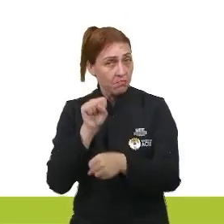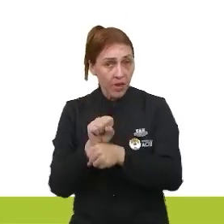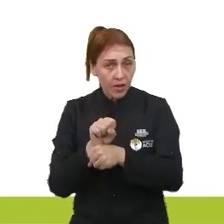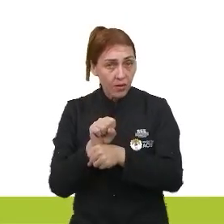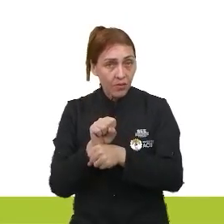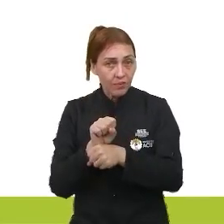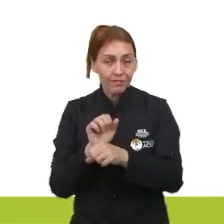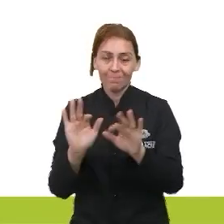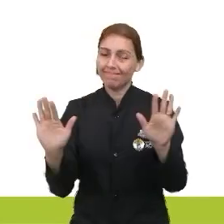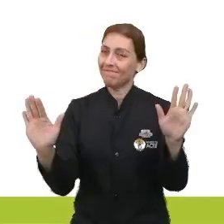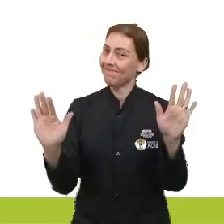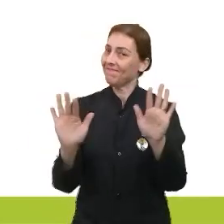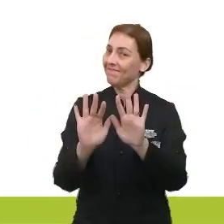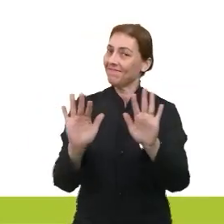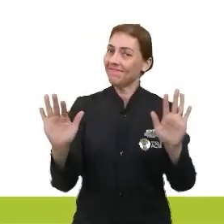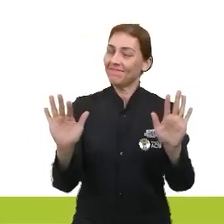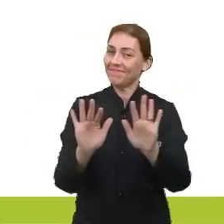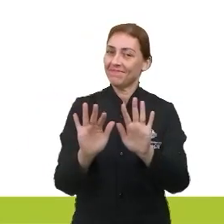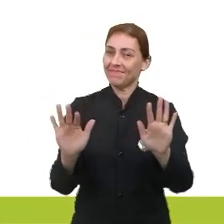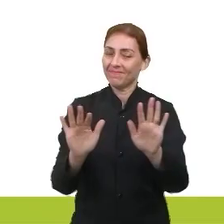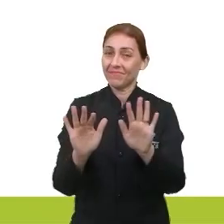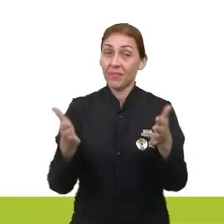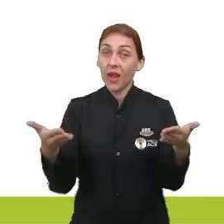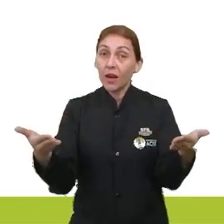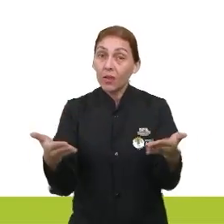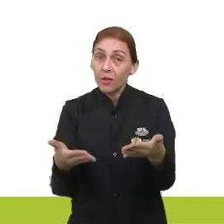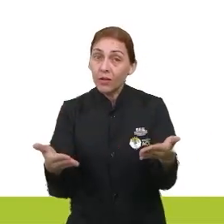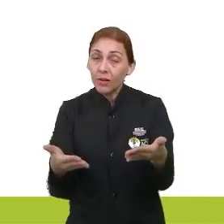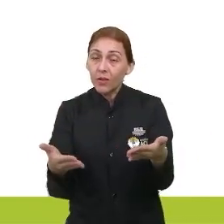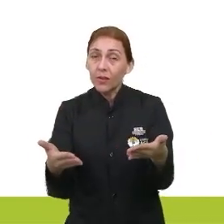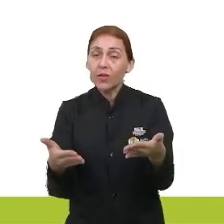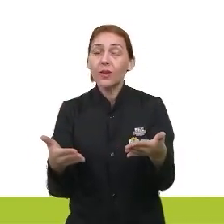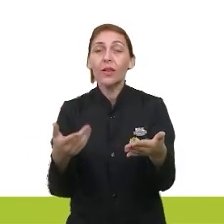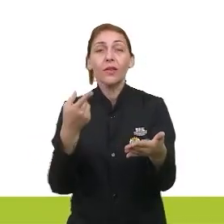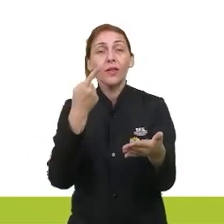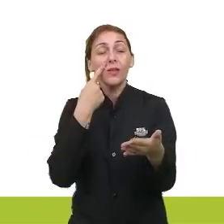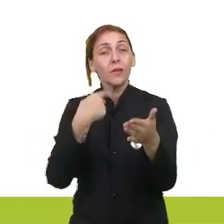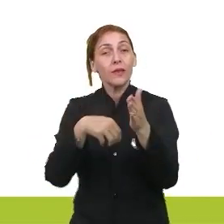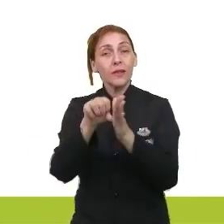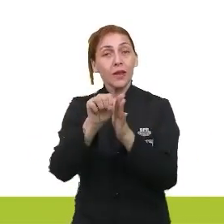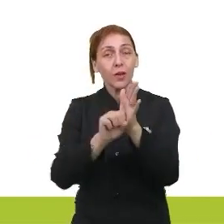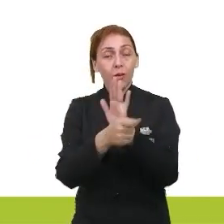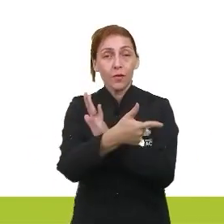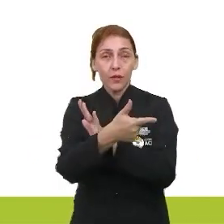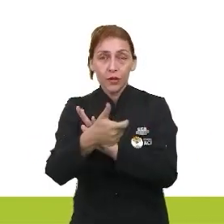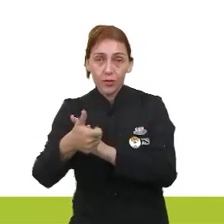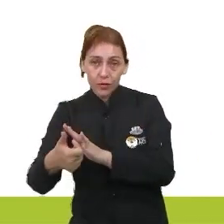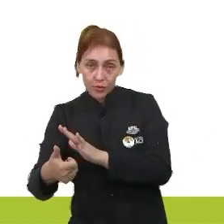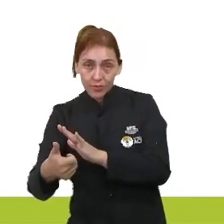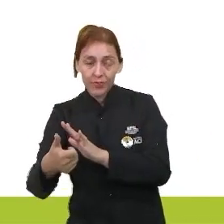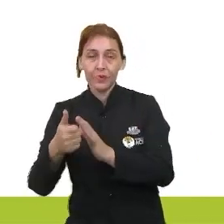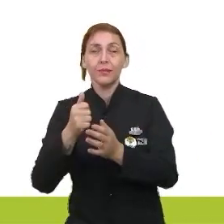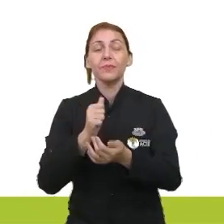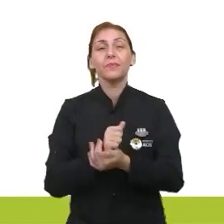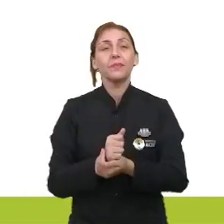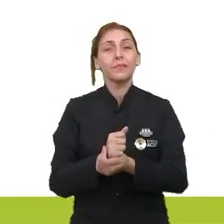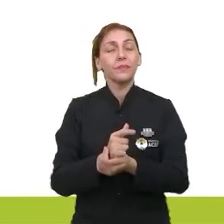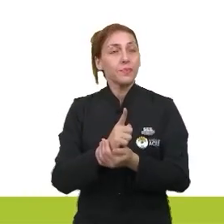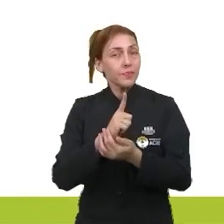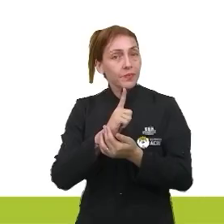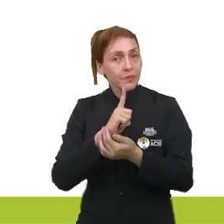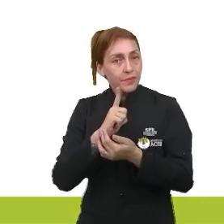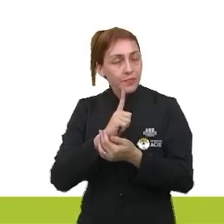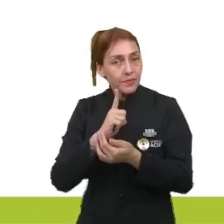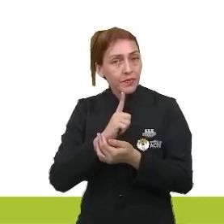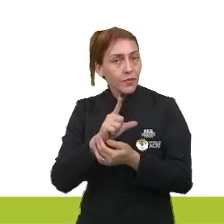aí? Não. Agora há pouco, entrando no século XXI, nós